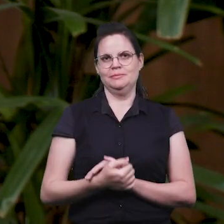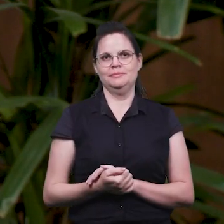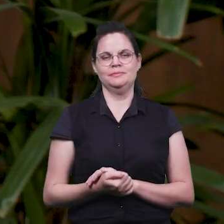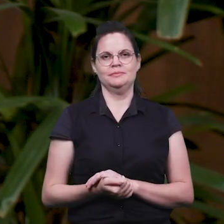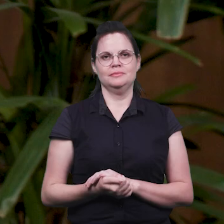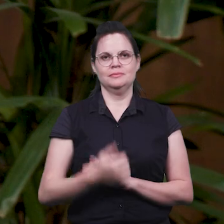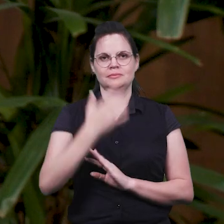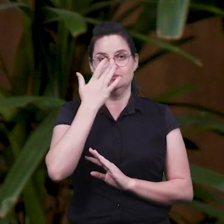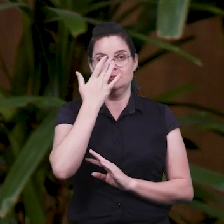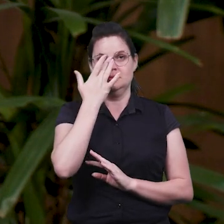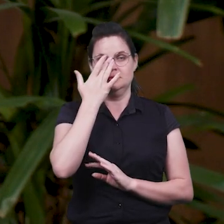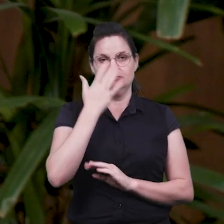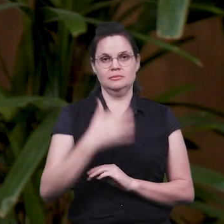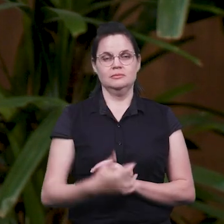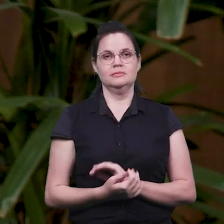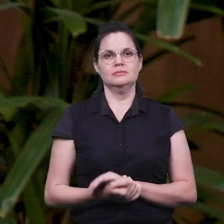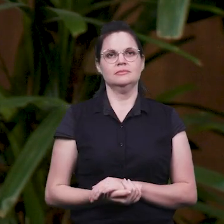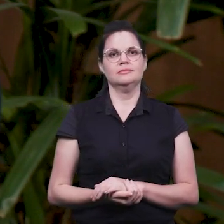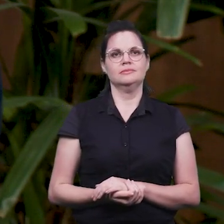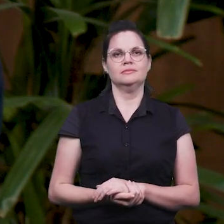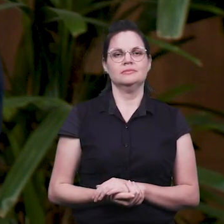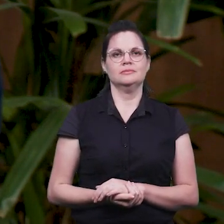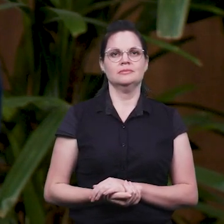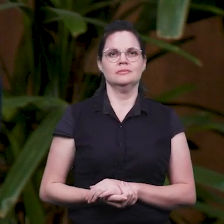dos nossos